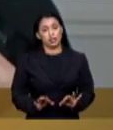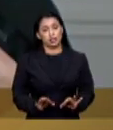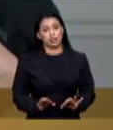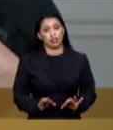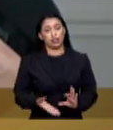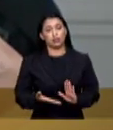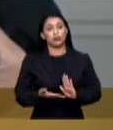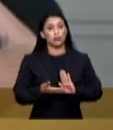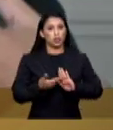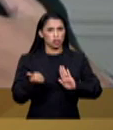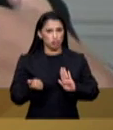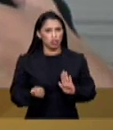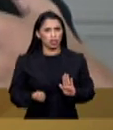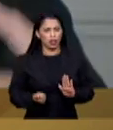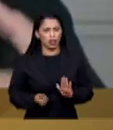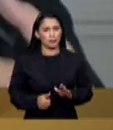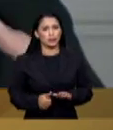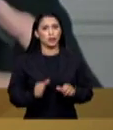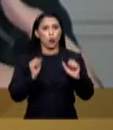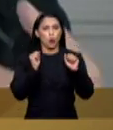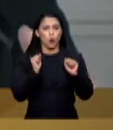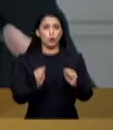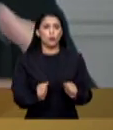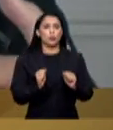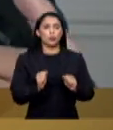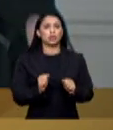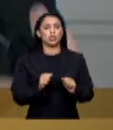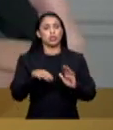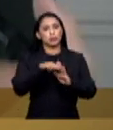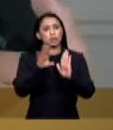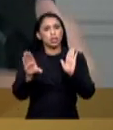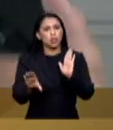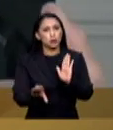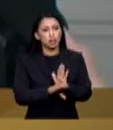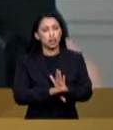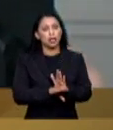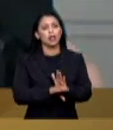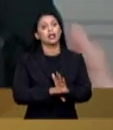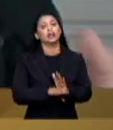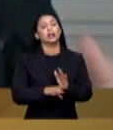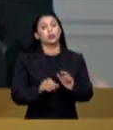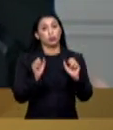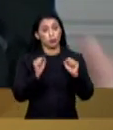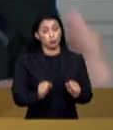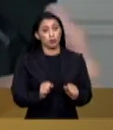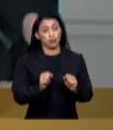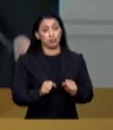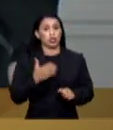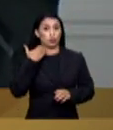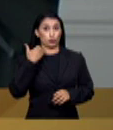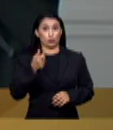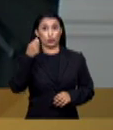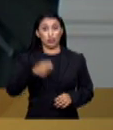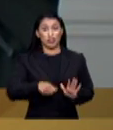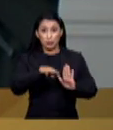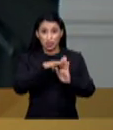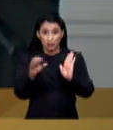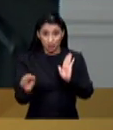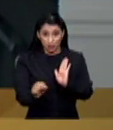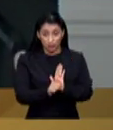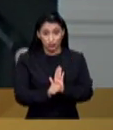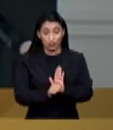supressão do poder geral de cautela, do exercício do poder geral de cautela do magistrado em mandado de